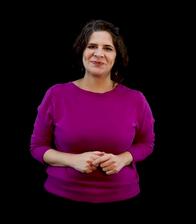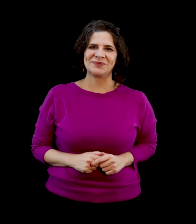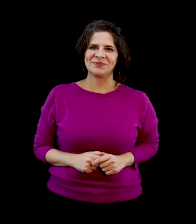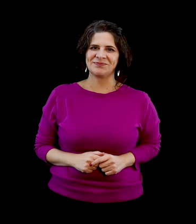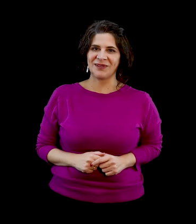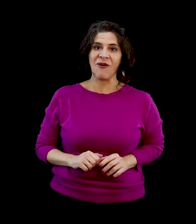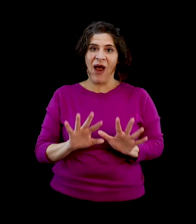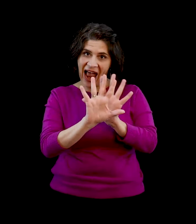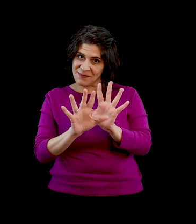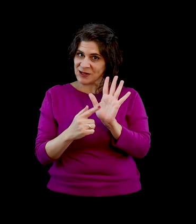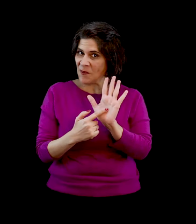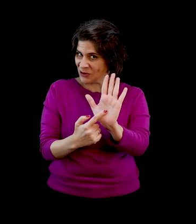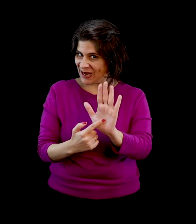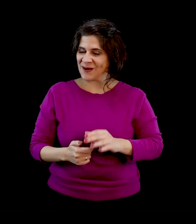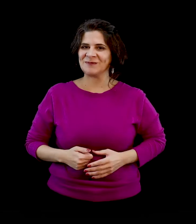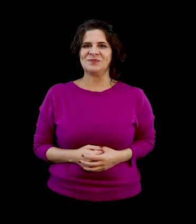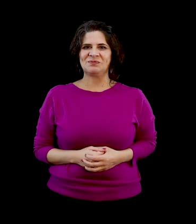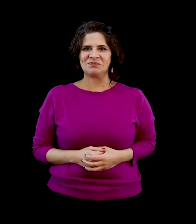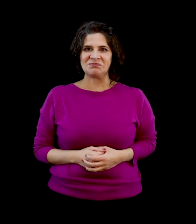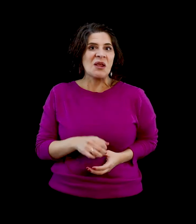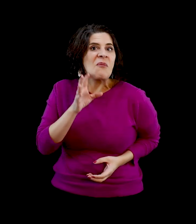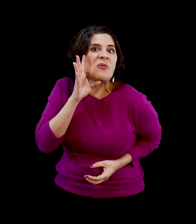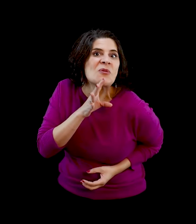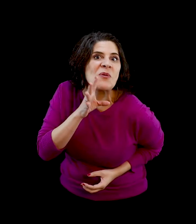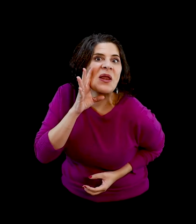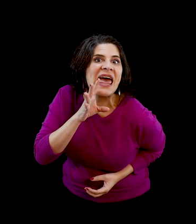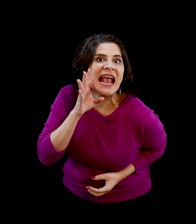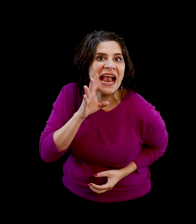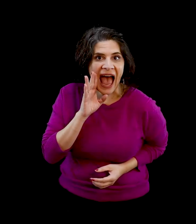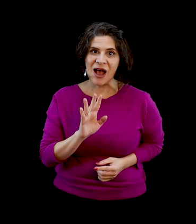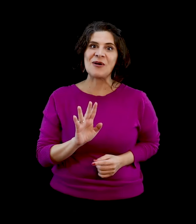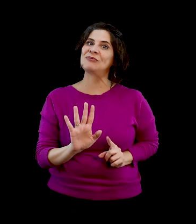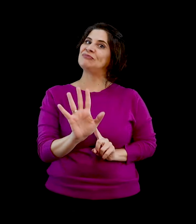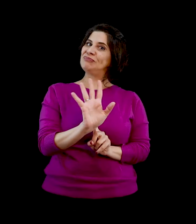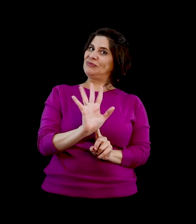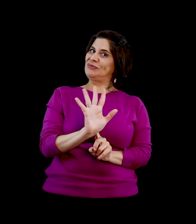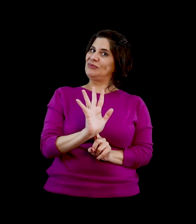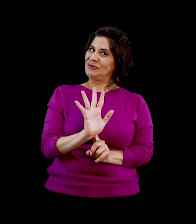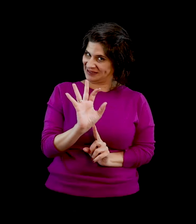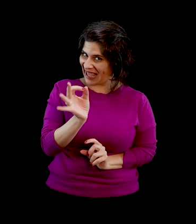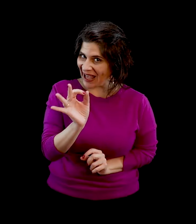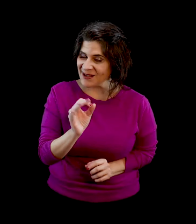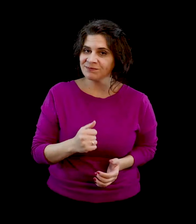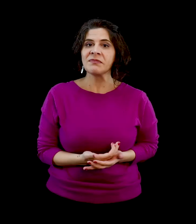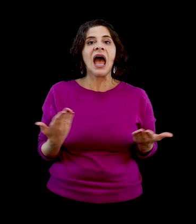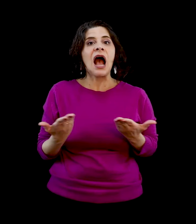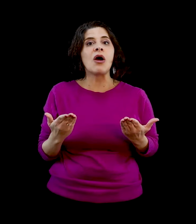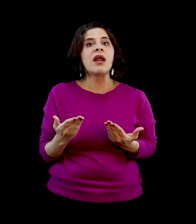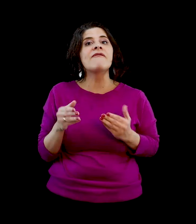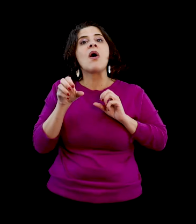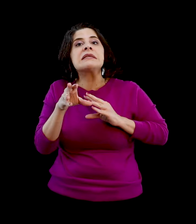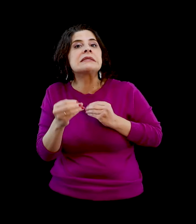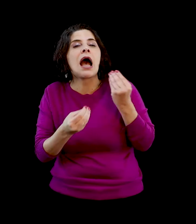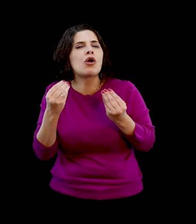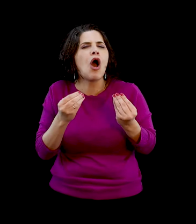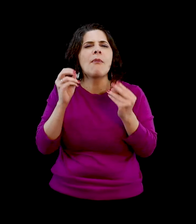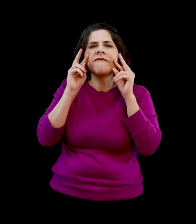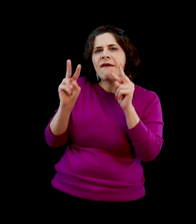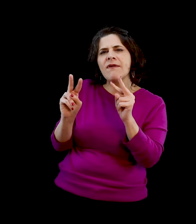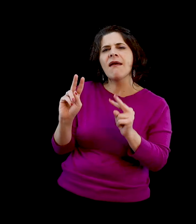certo? Vamos lá que eu vou mostrar a animação então. Ficou muito legal o nosso fenacistoscópio, né? Agora eu vou ensinar vocês